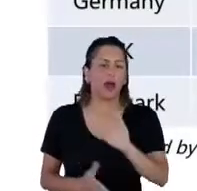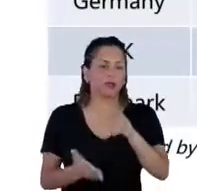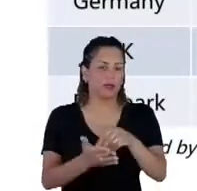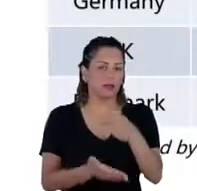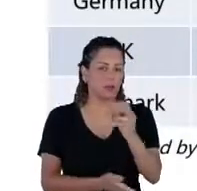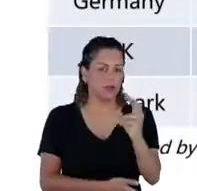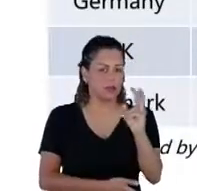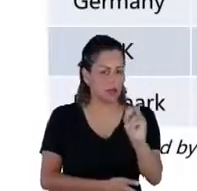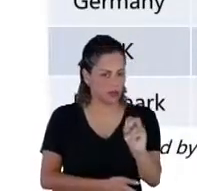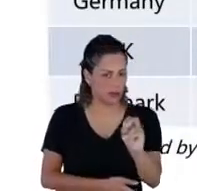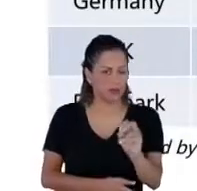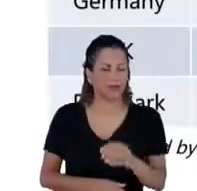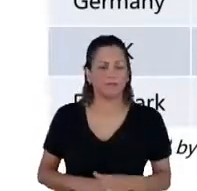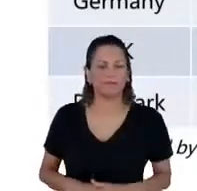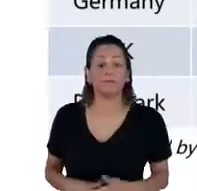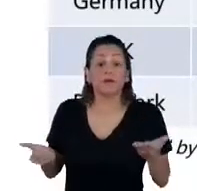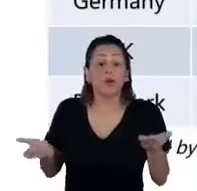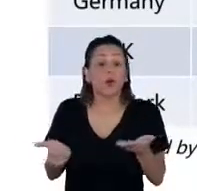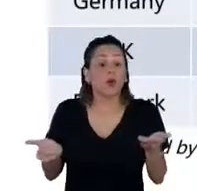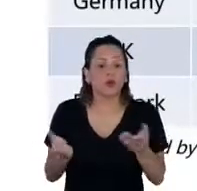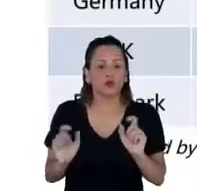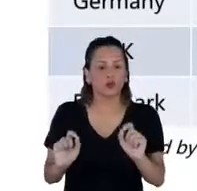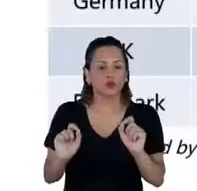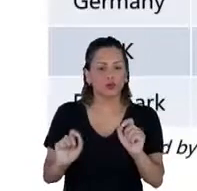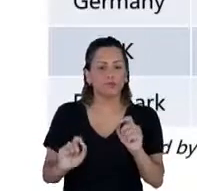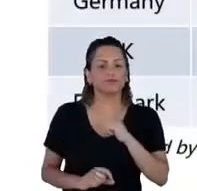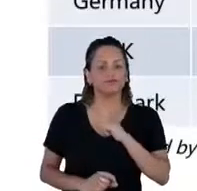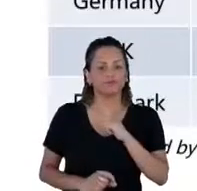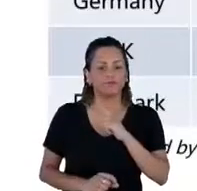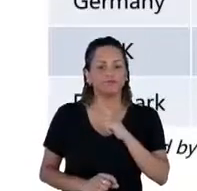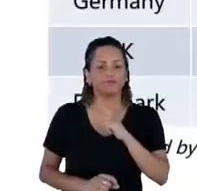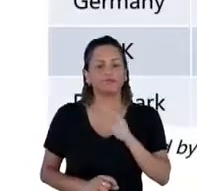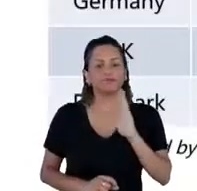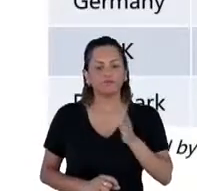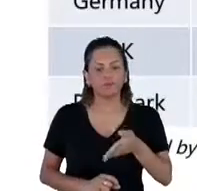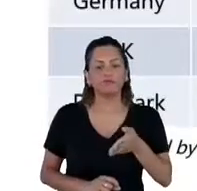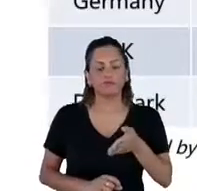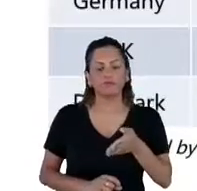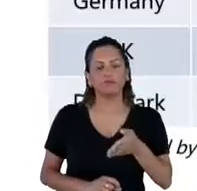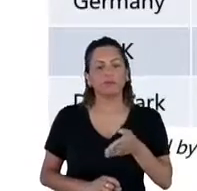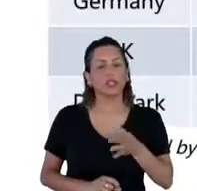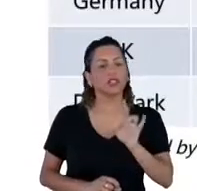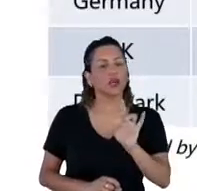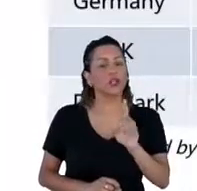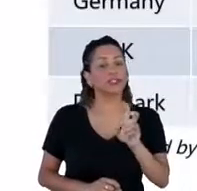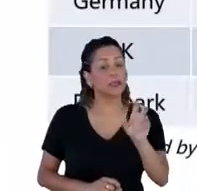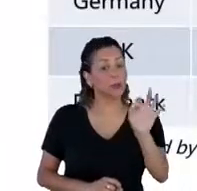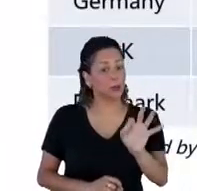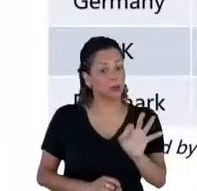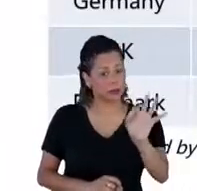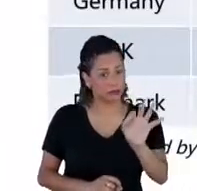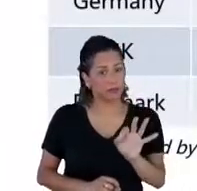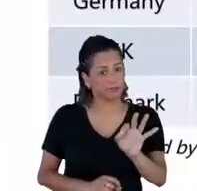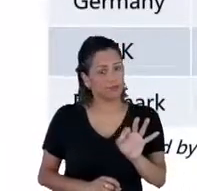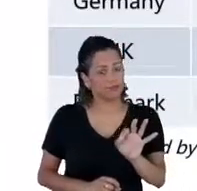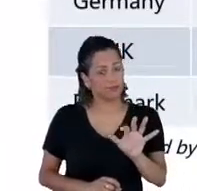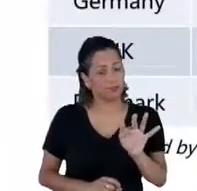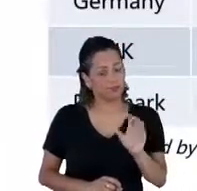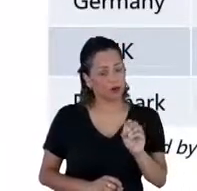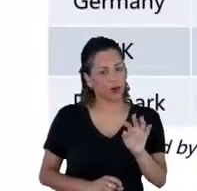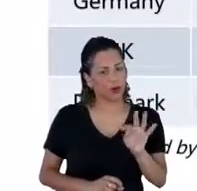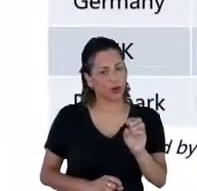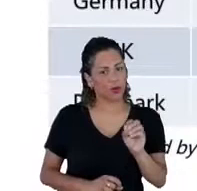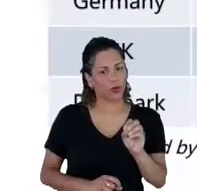temos o PV é apenas, ou seja, fotovoltaica, apenas 5%. E a